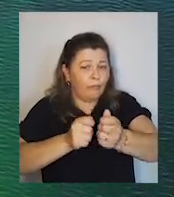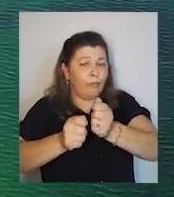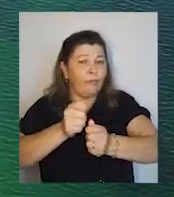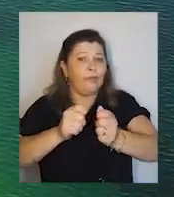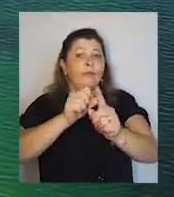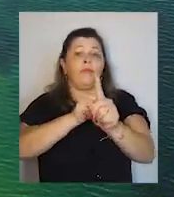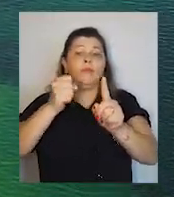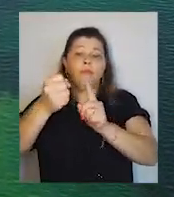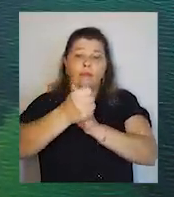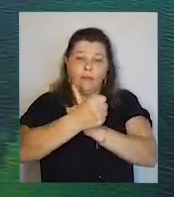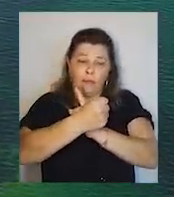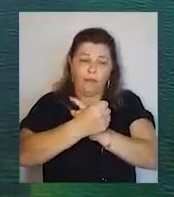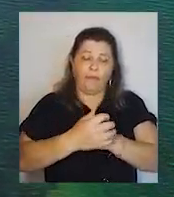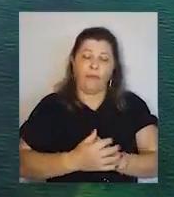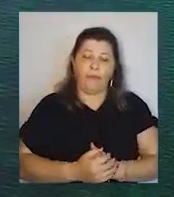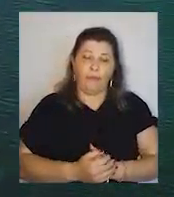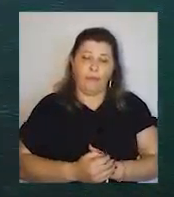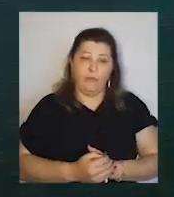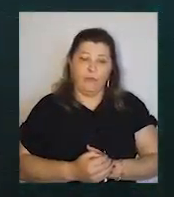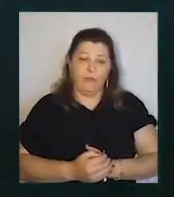social.